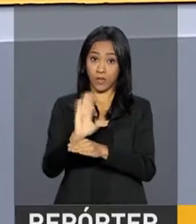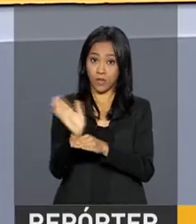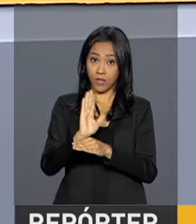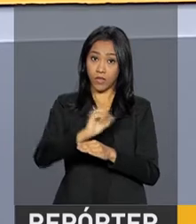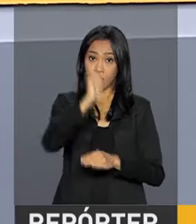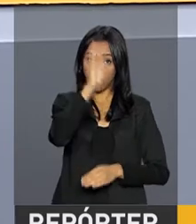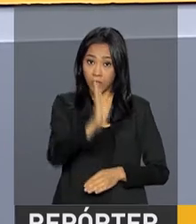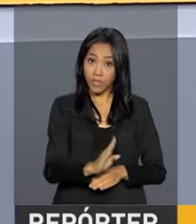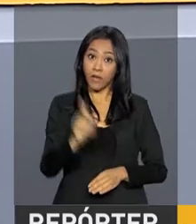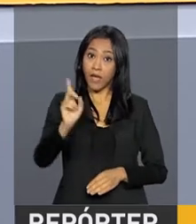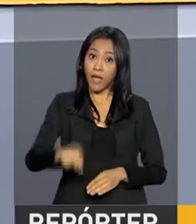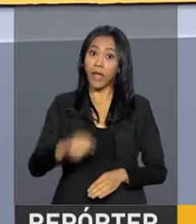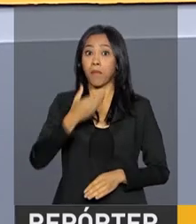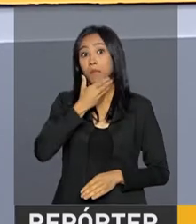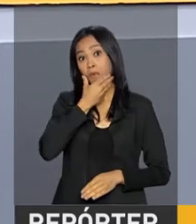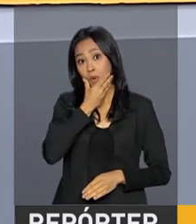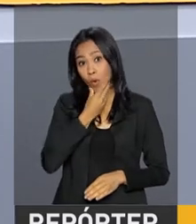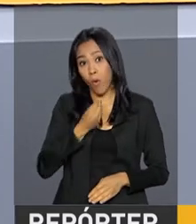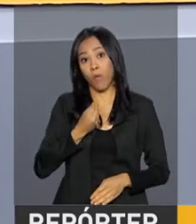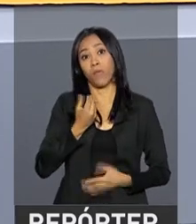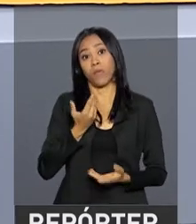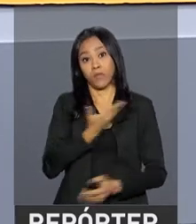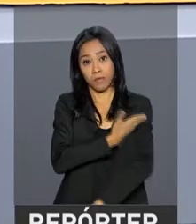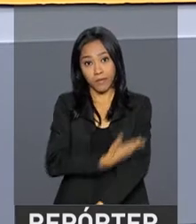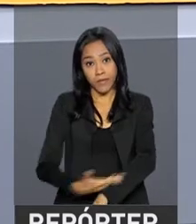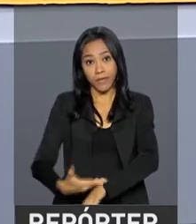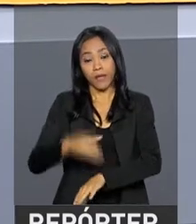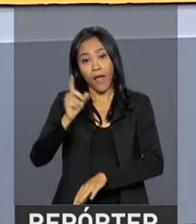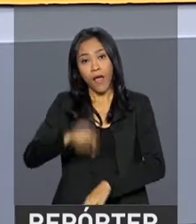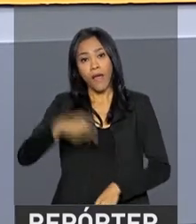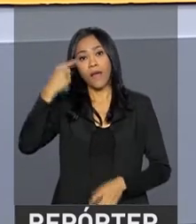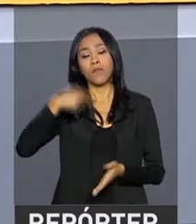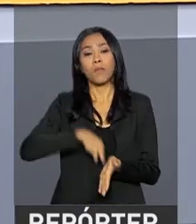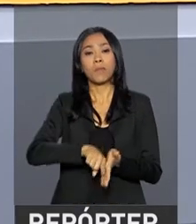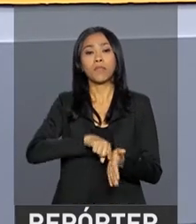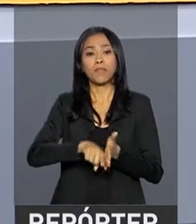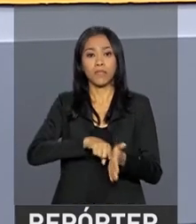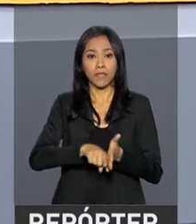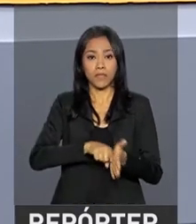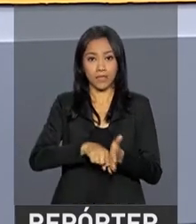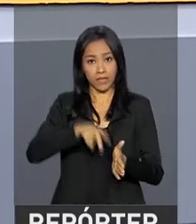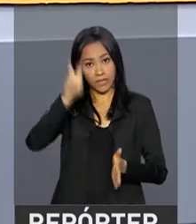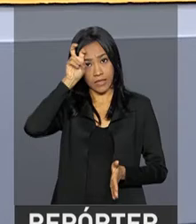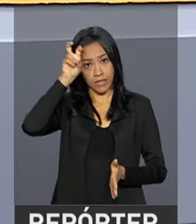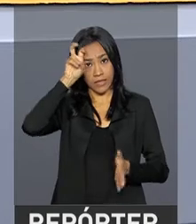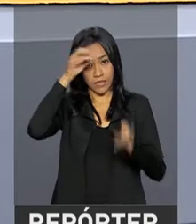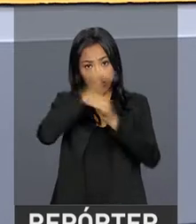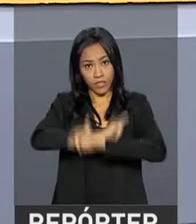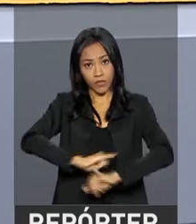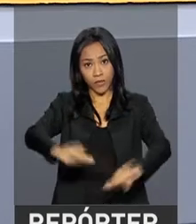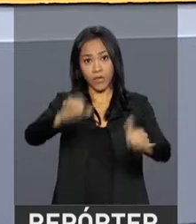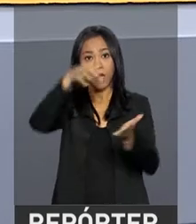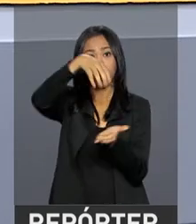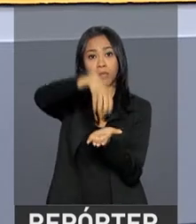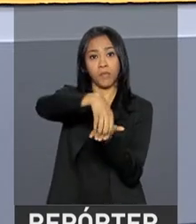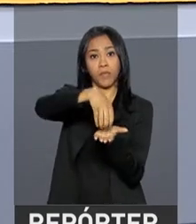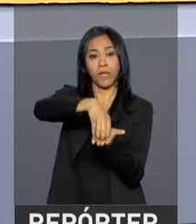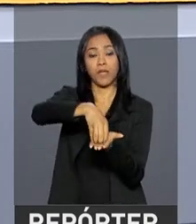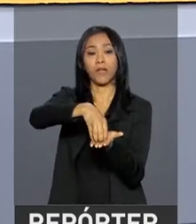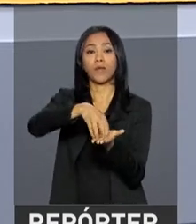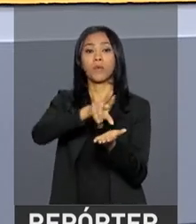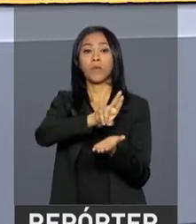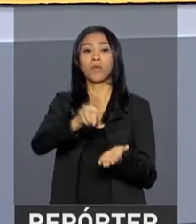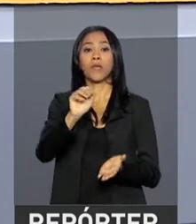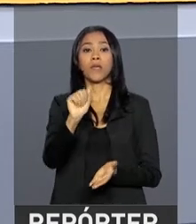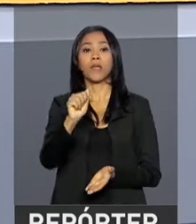dominada por homens brancos a constatação vem de um estudo divulgado nesta quinta-feira pela pela ancine o levantamento